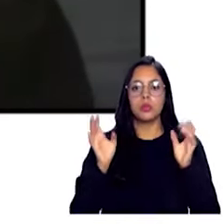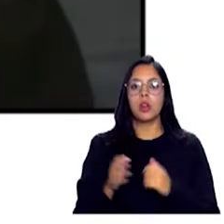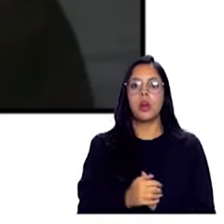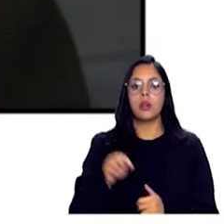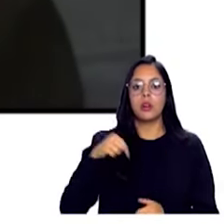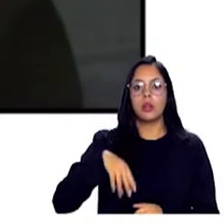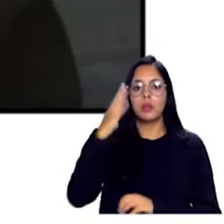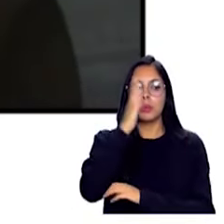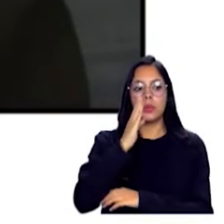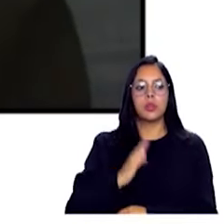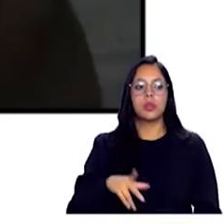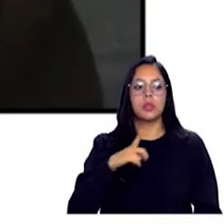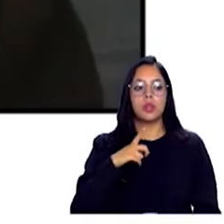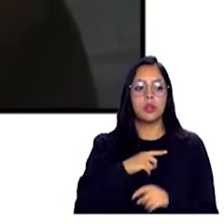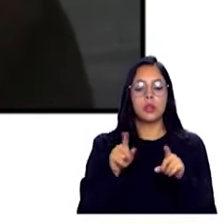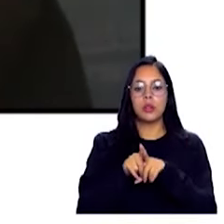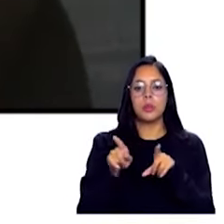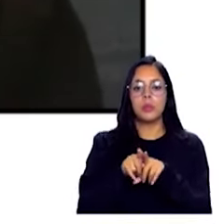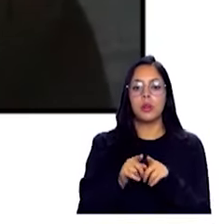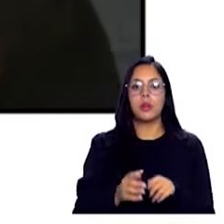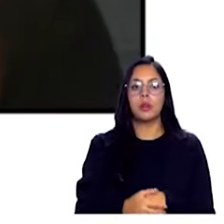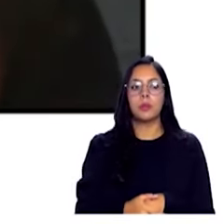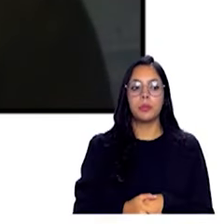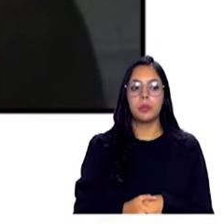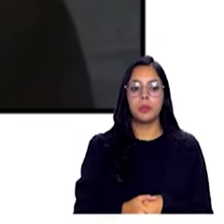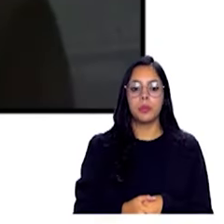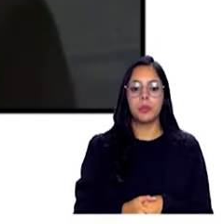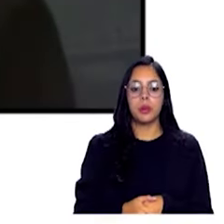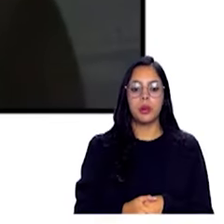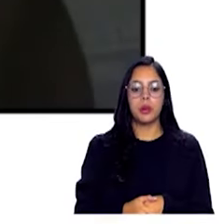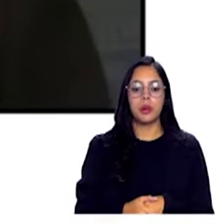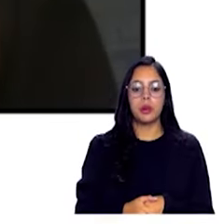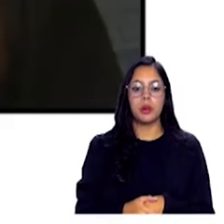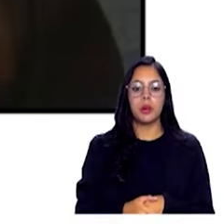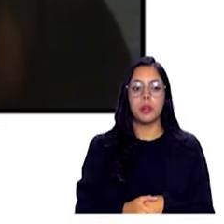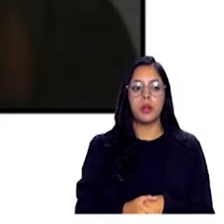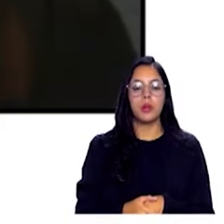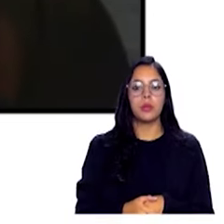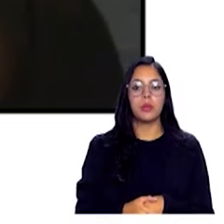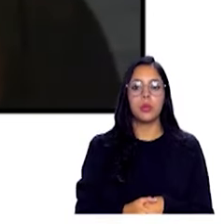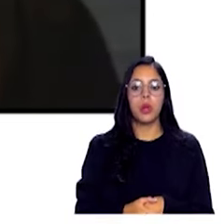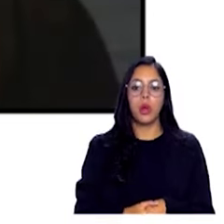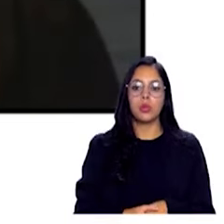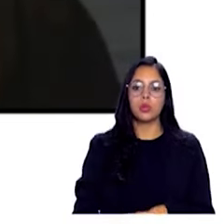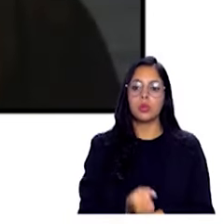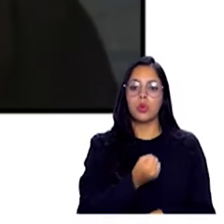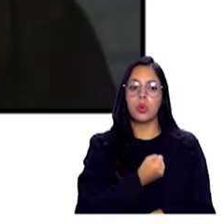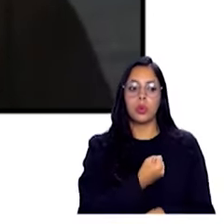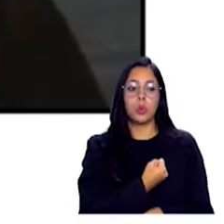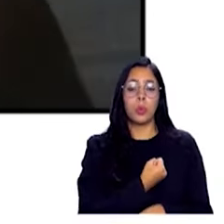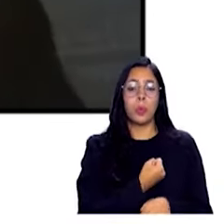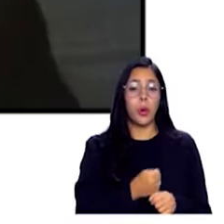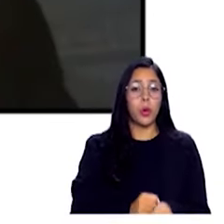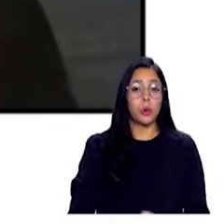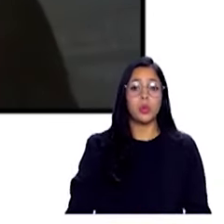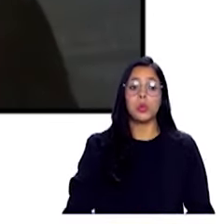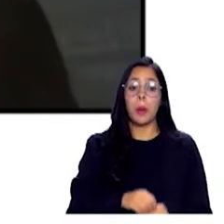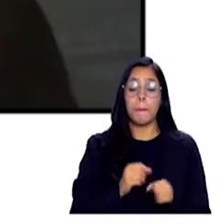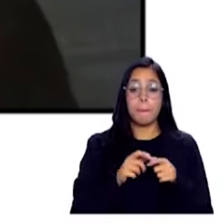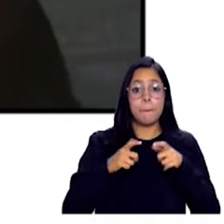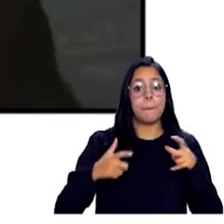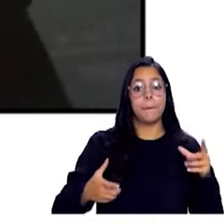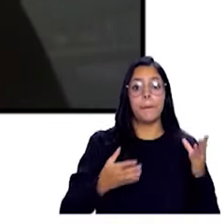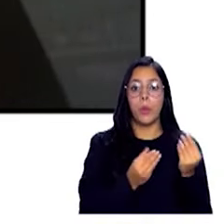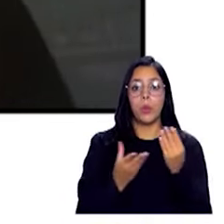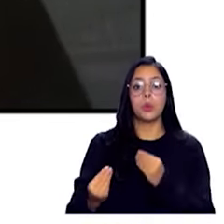como também também foi comentado antes dessa minha rápida apresentação os números são dramaticamente altos os tribunais